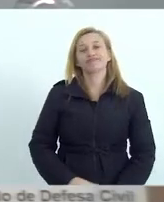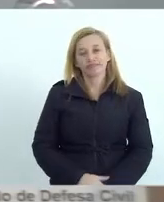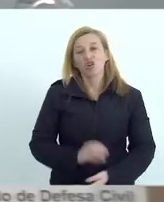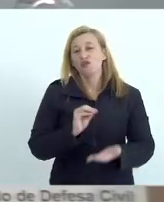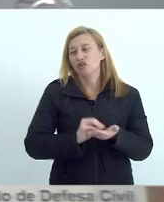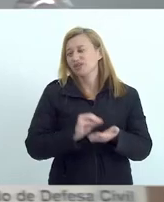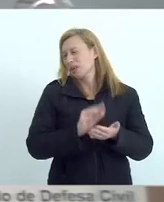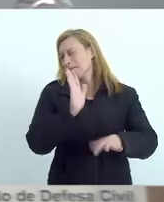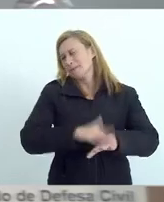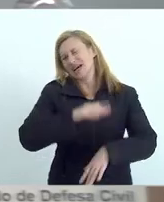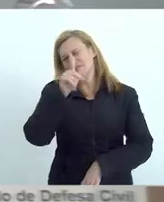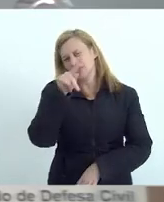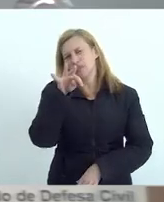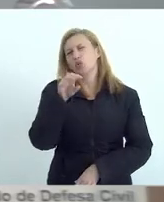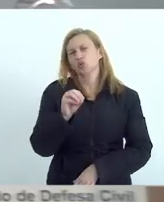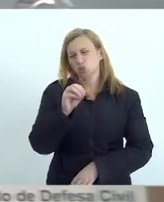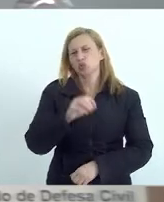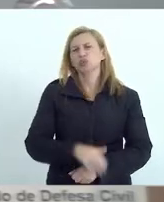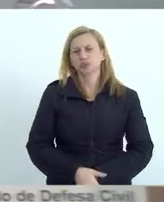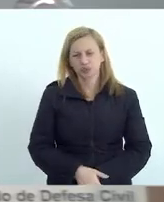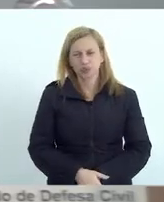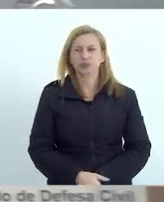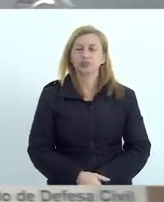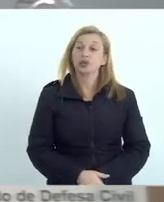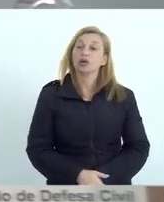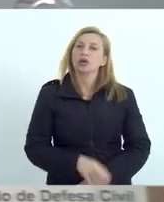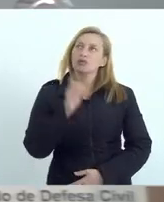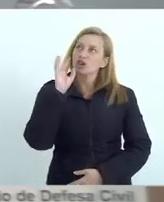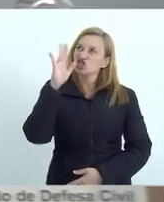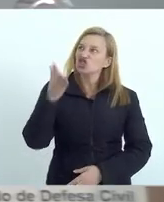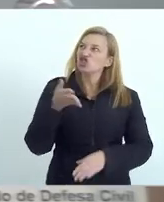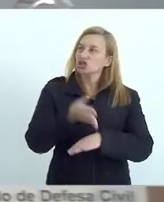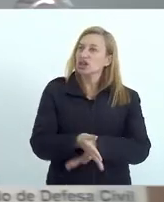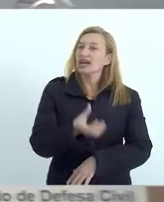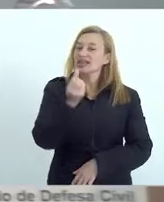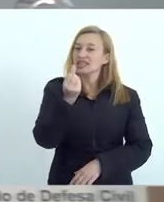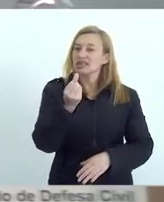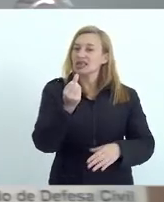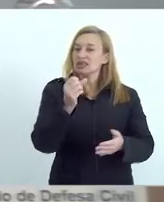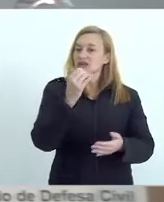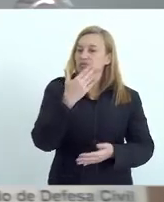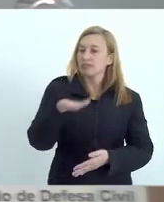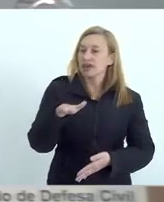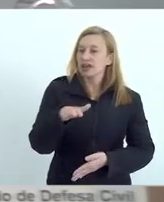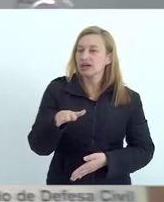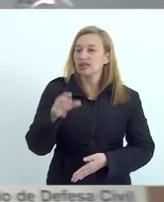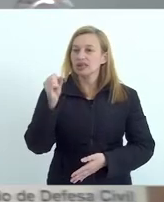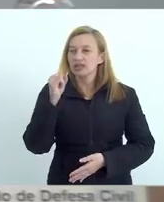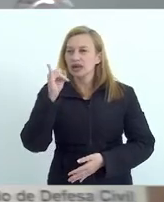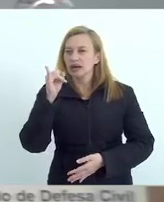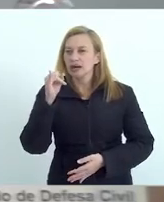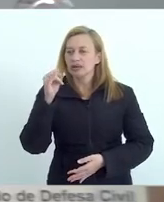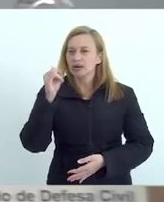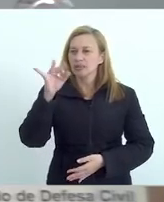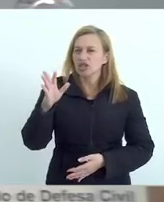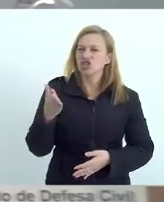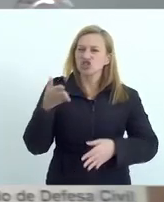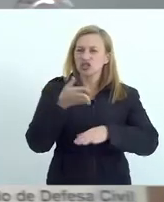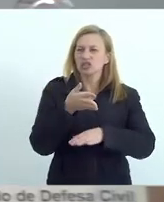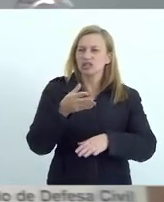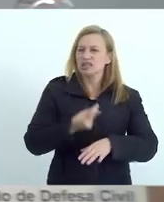faltam muitos postos e imagina chegar 6:30 da manhã para tirar o serviço aí de lá 7:30 da